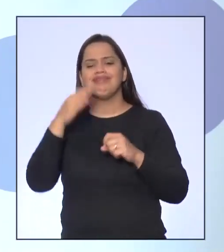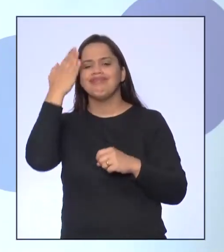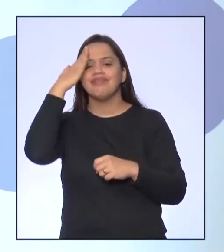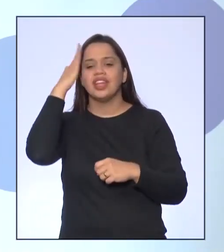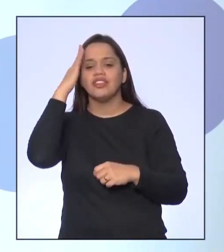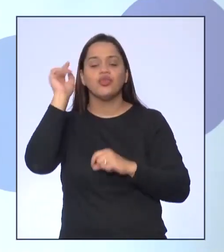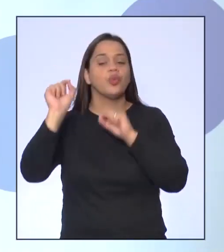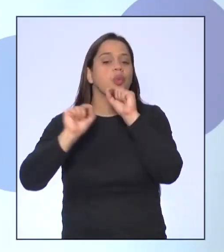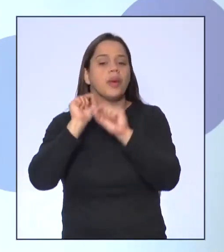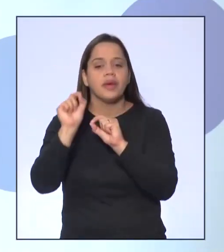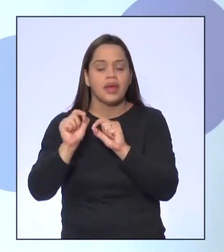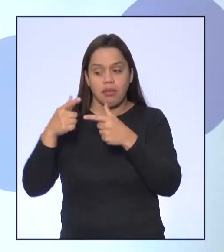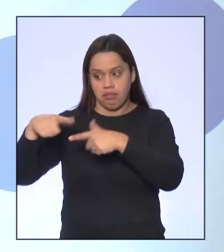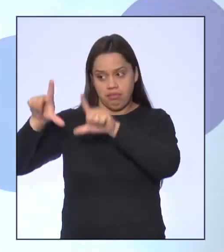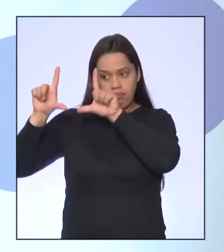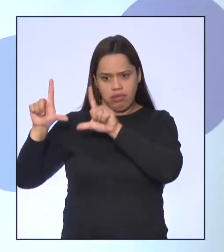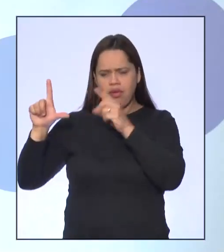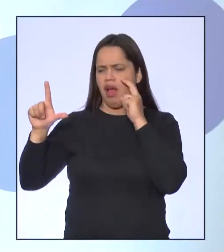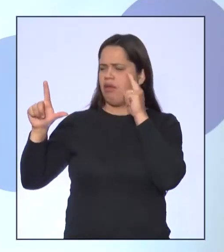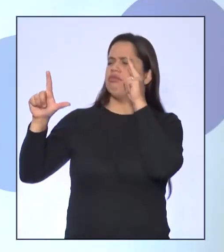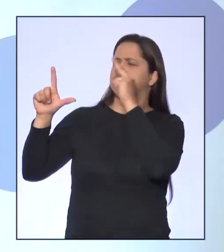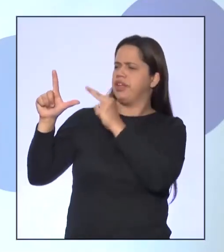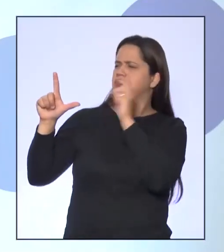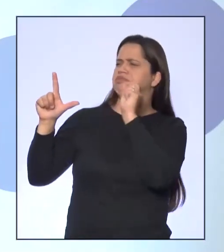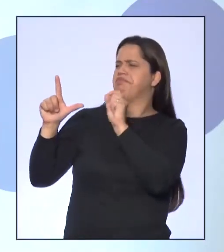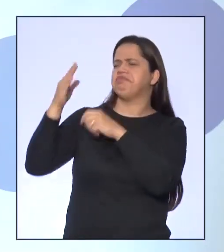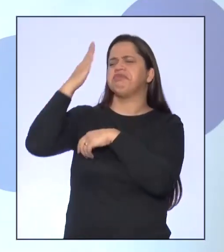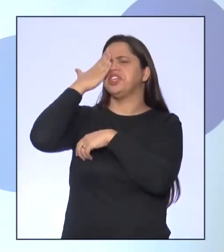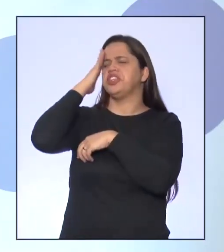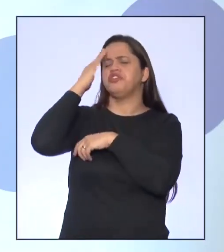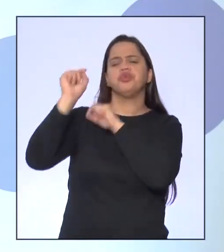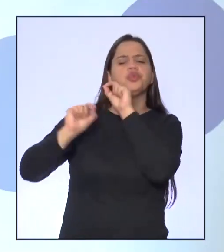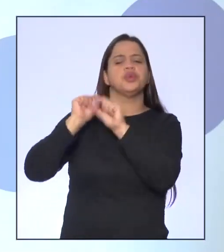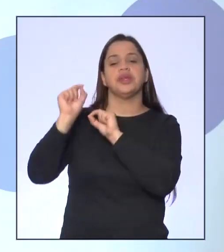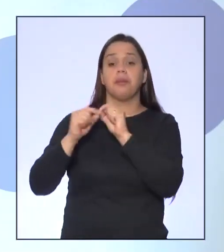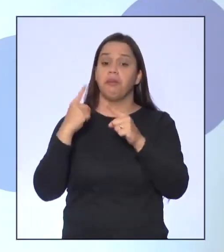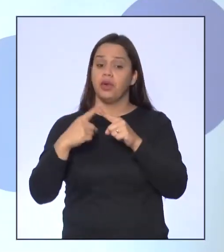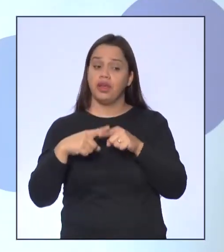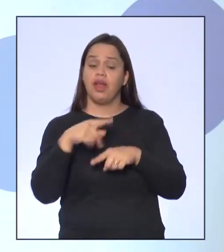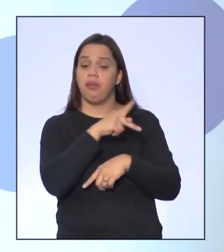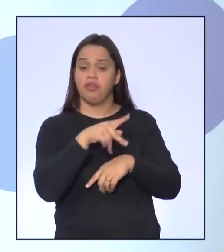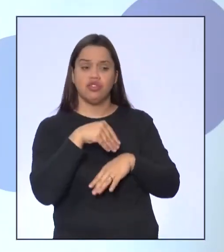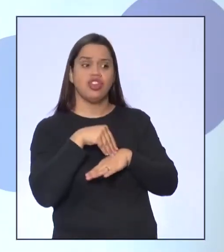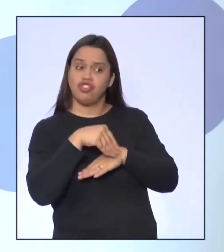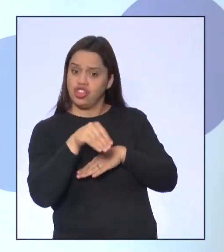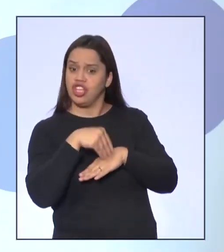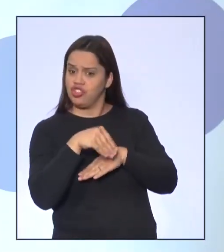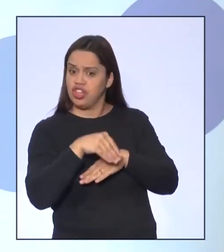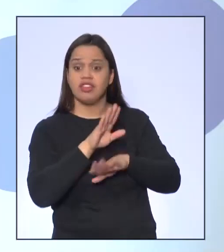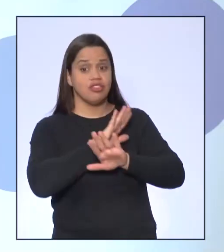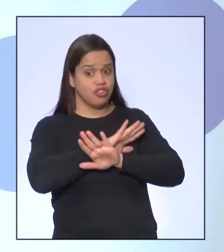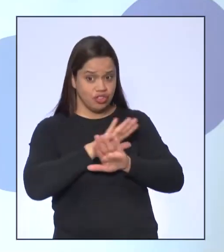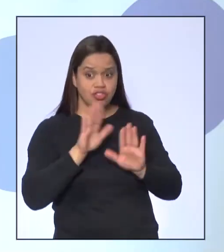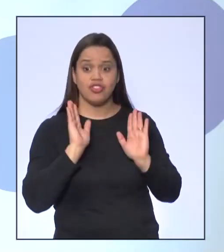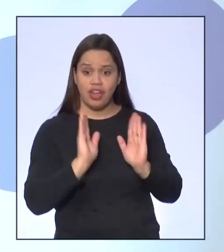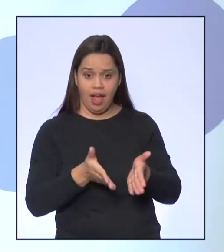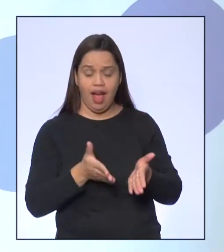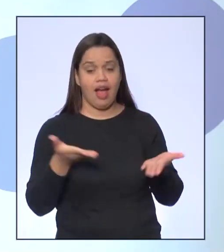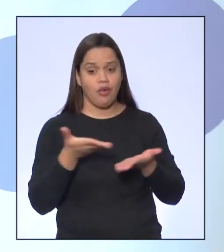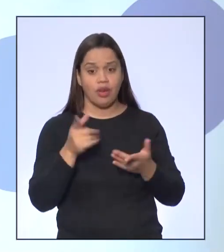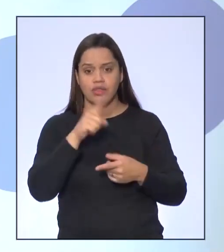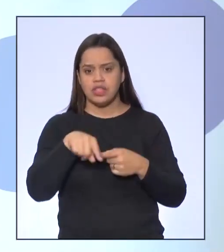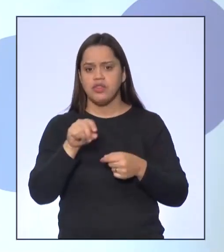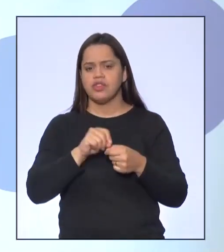compreenderam através da imagem? Porque a professora deu toda a dica, né? Já explicou todas. Agora, a gente quer que vocês aprimorem as respostas da